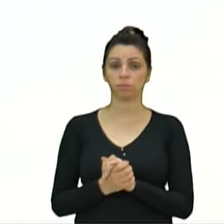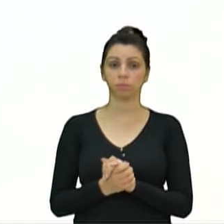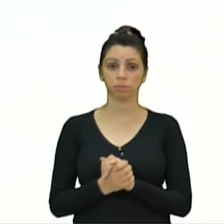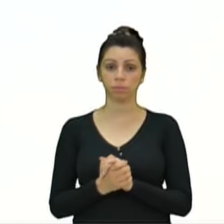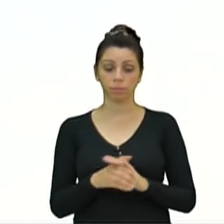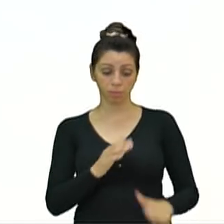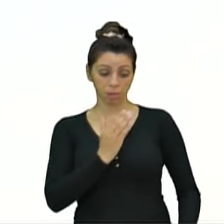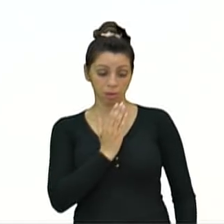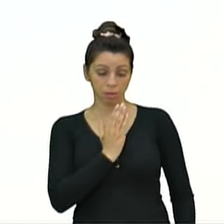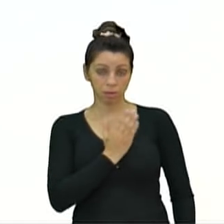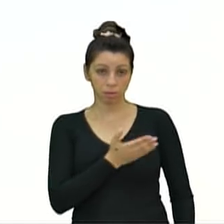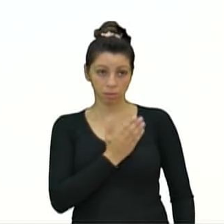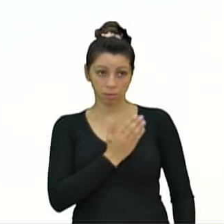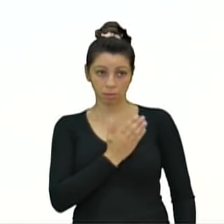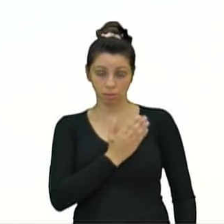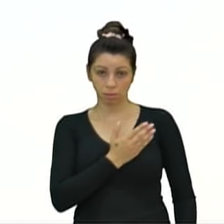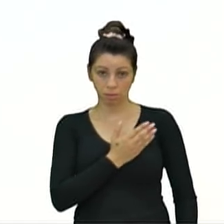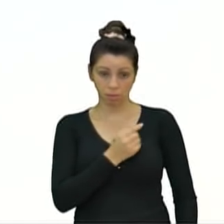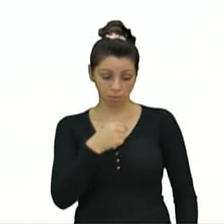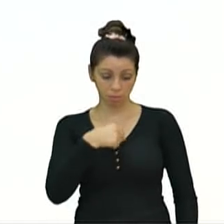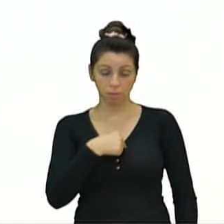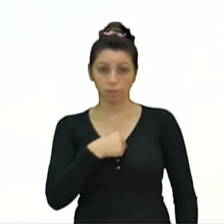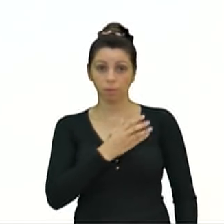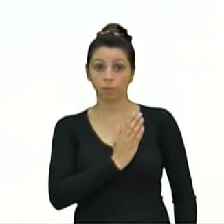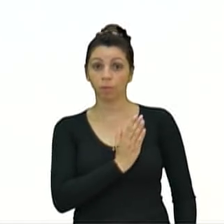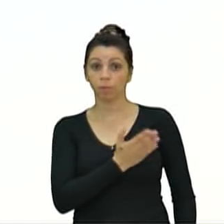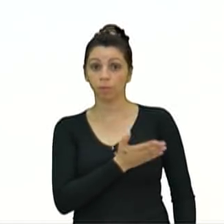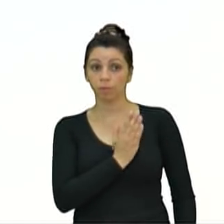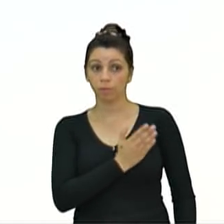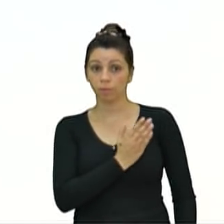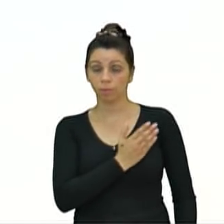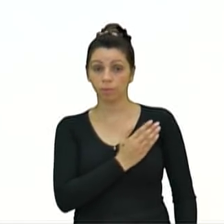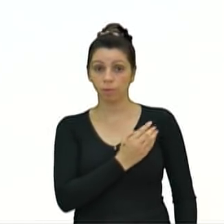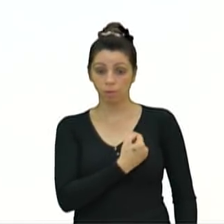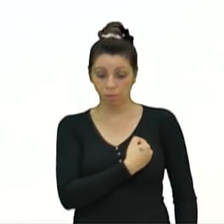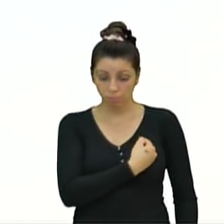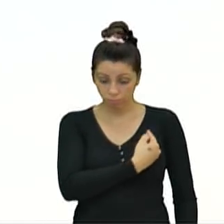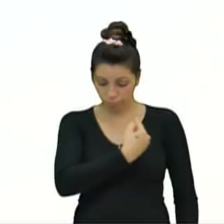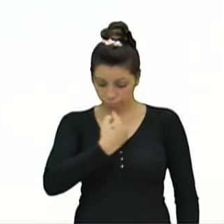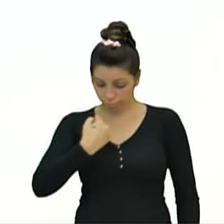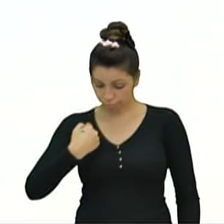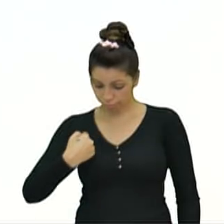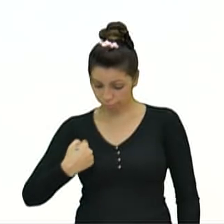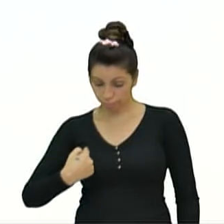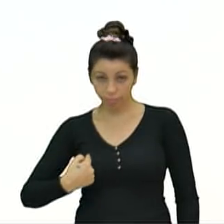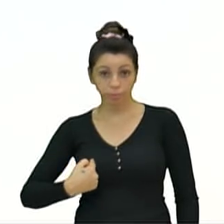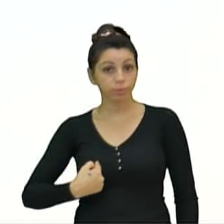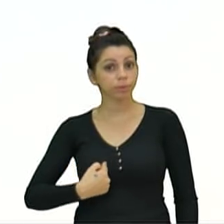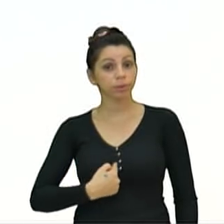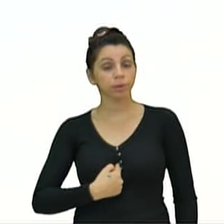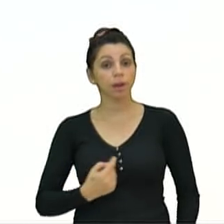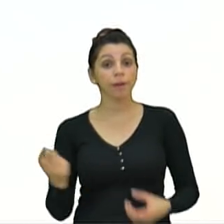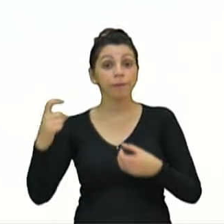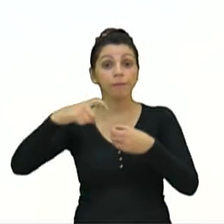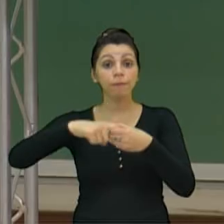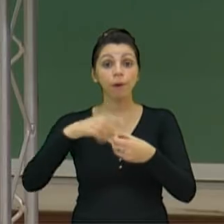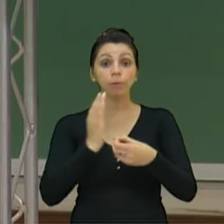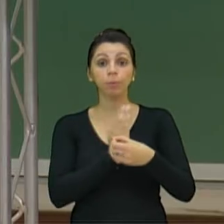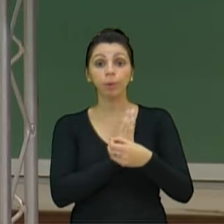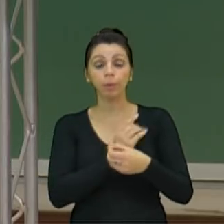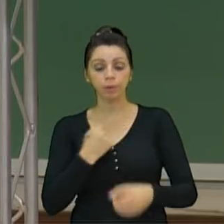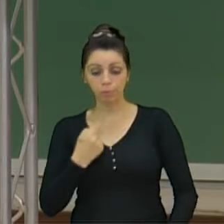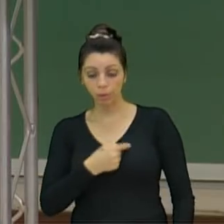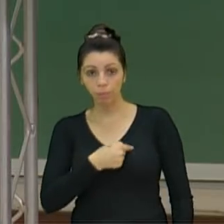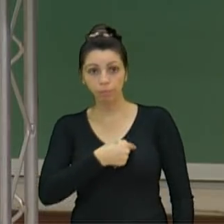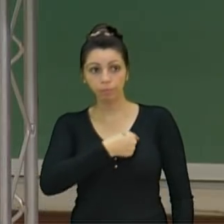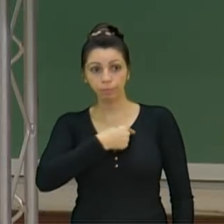nosso sangue, ele vai do coração para os pulmões e vai voltar para o coração. Como